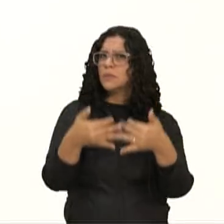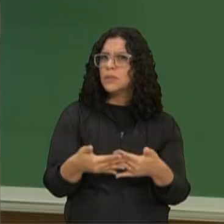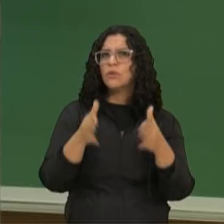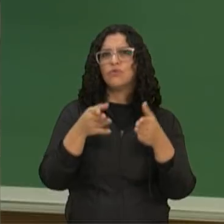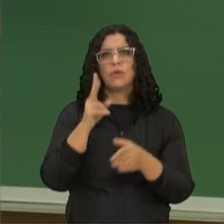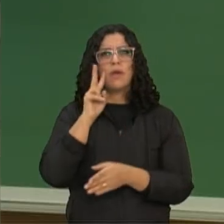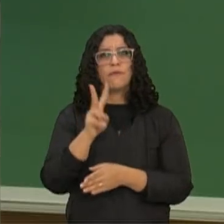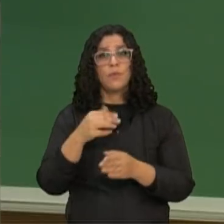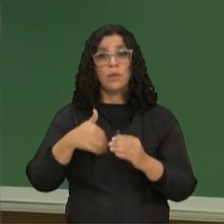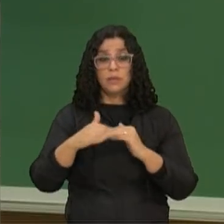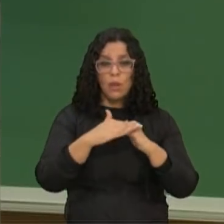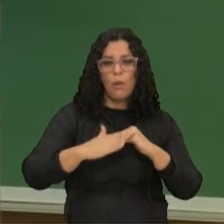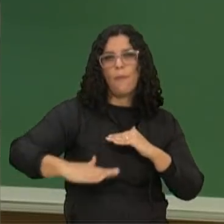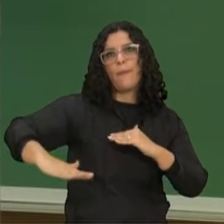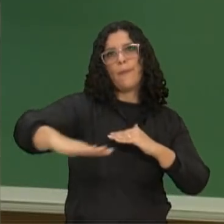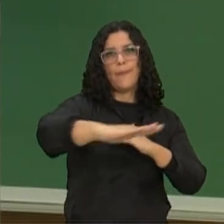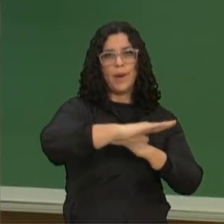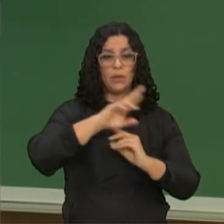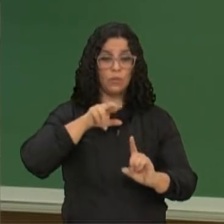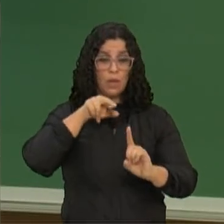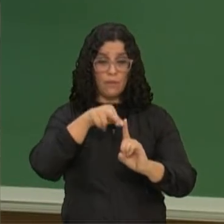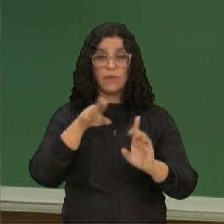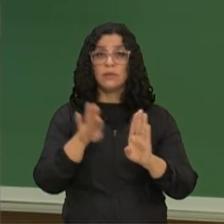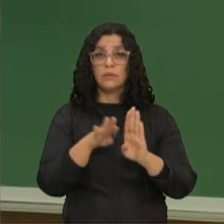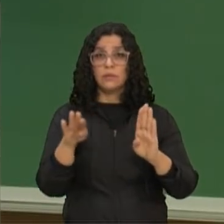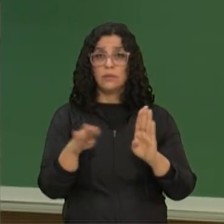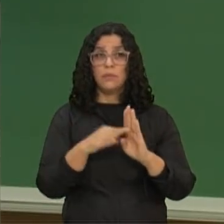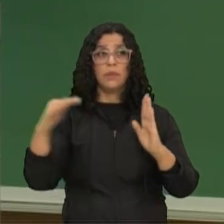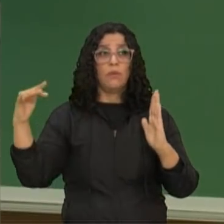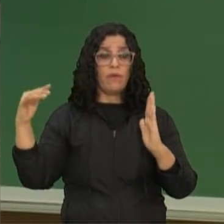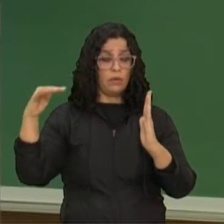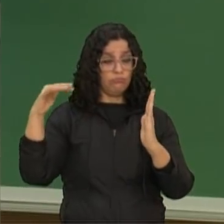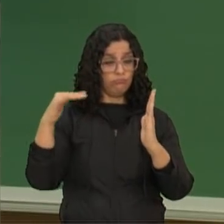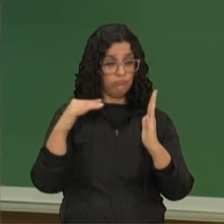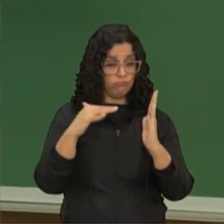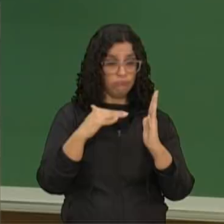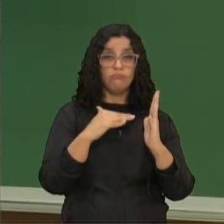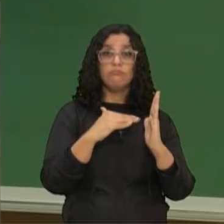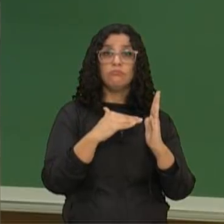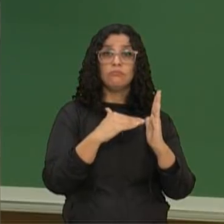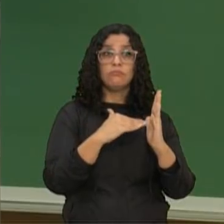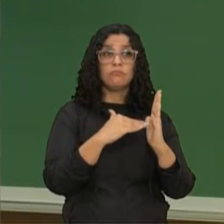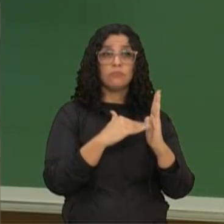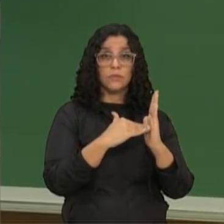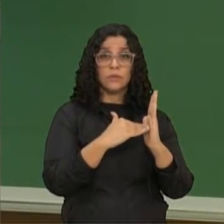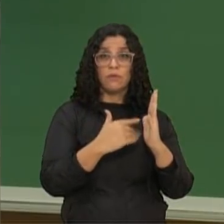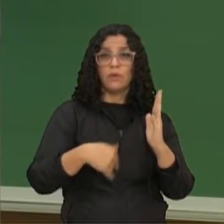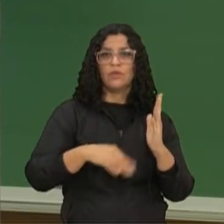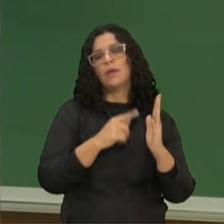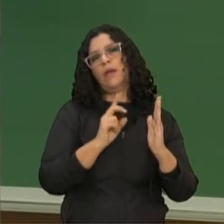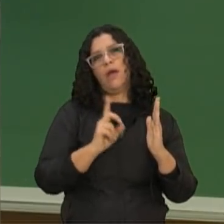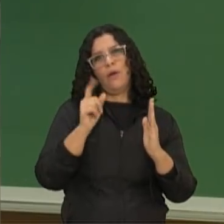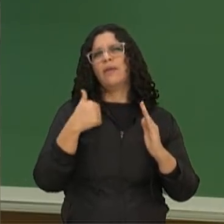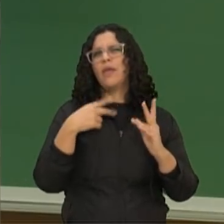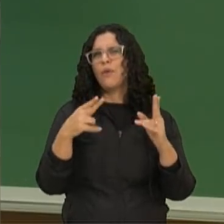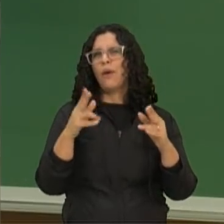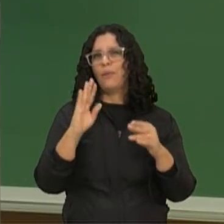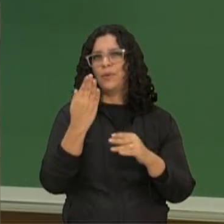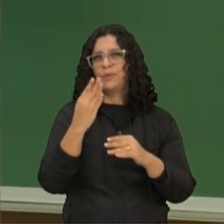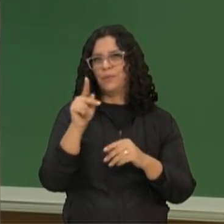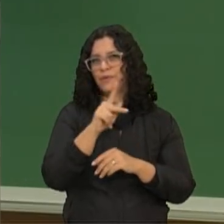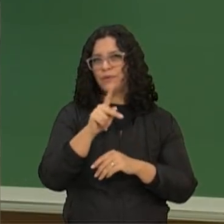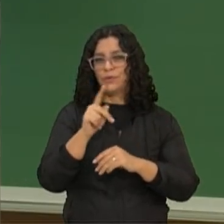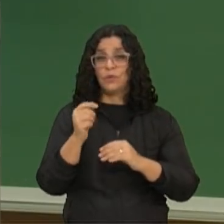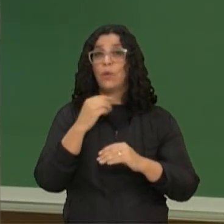tendo um plano como referência, eu tenho o raio luminoso que chega, ele colide então na superfície do espelho, ele